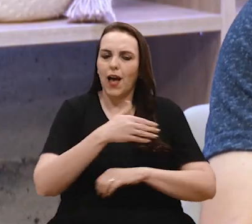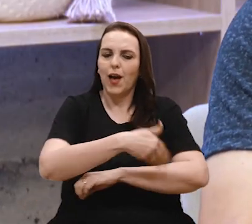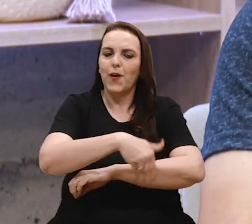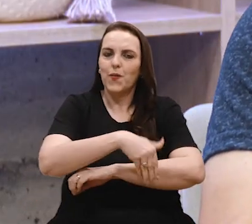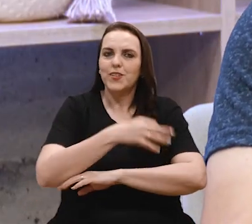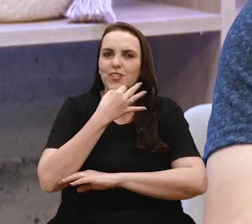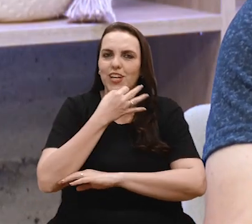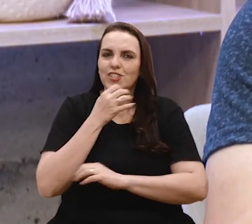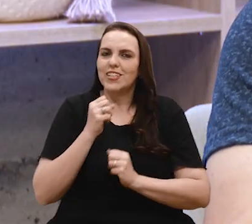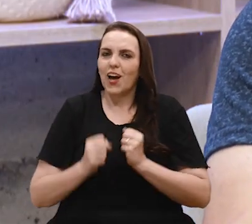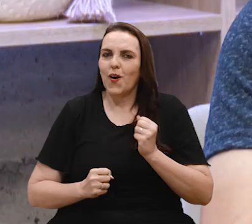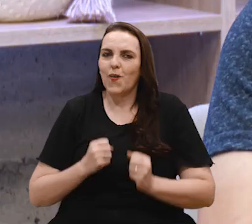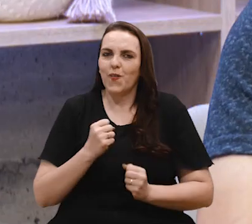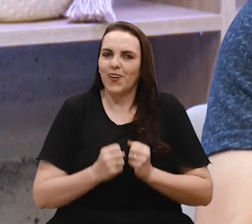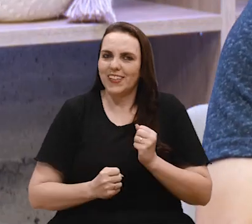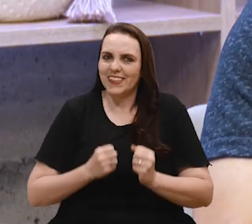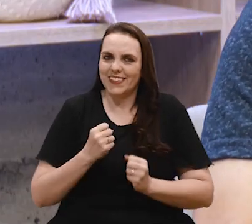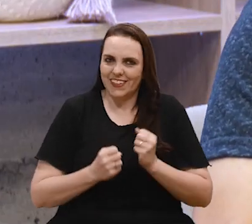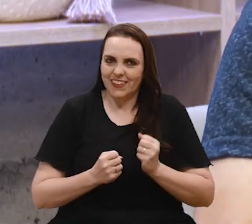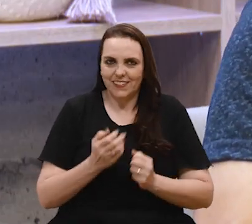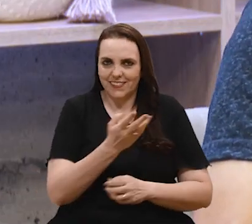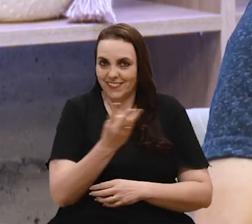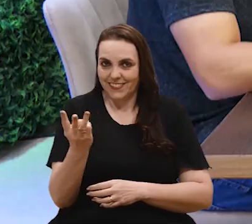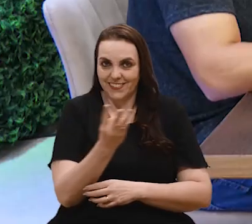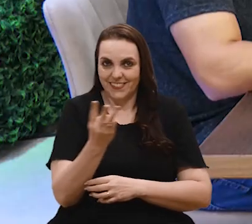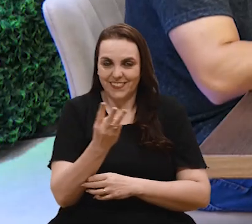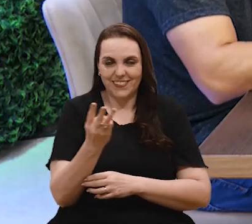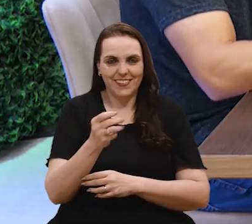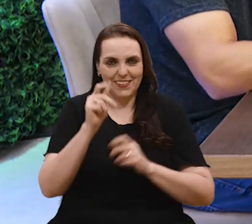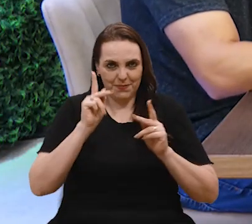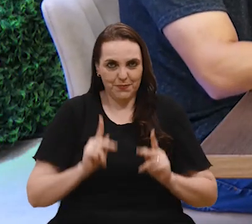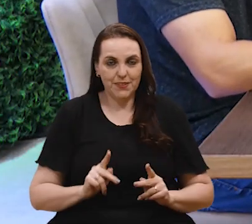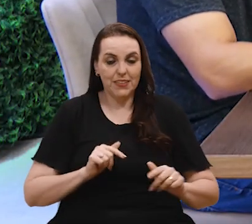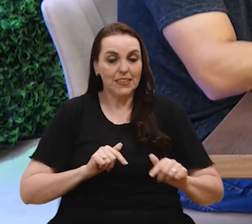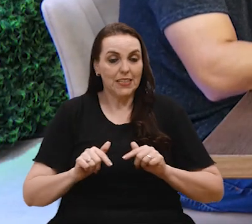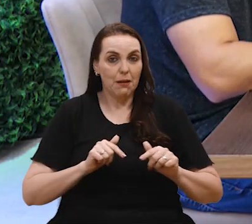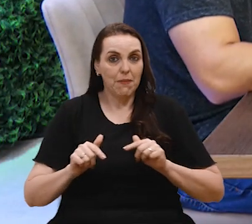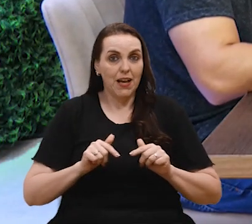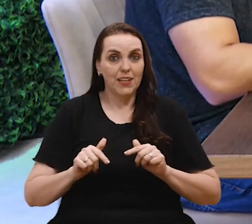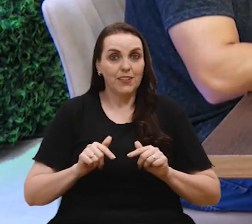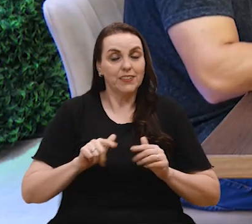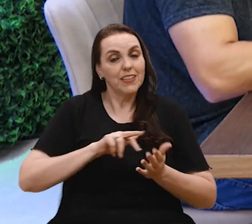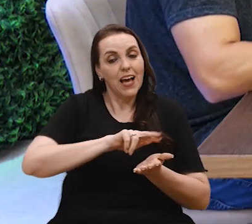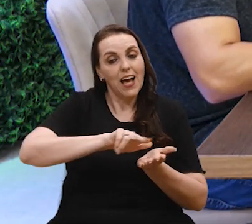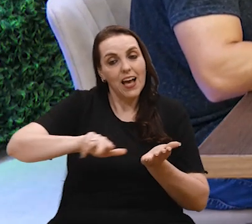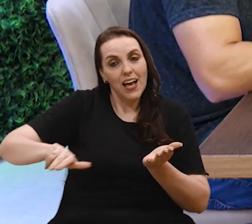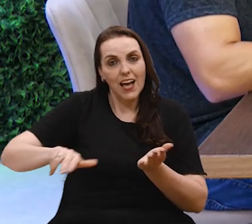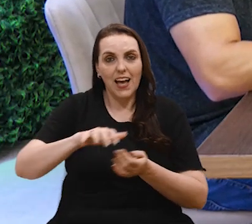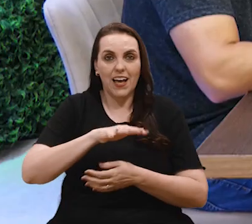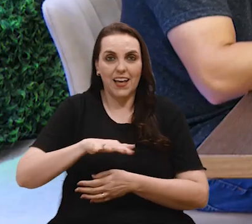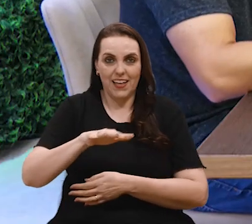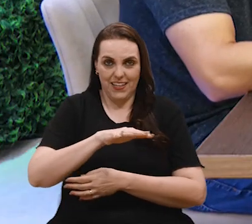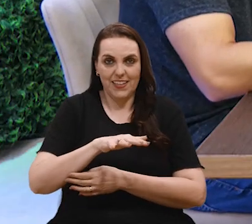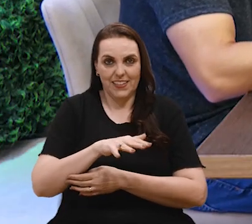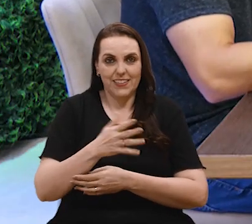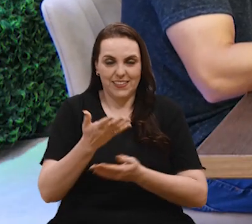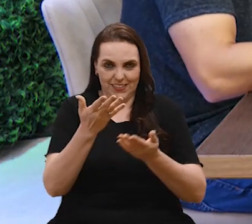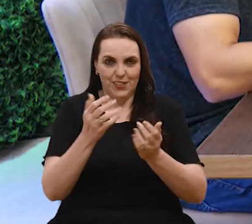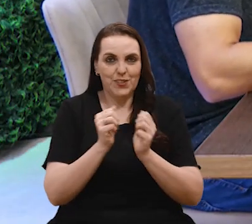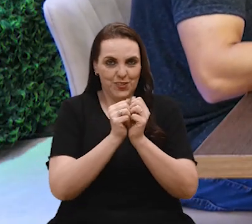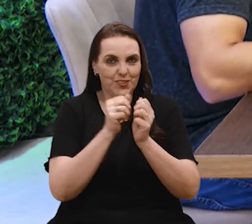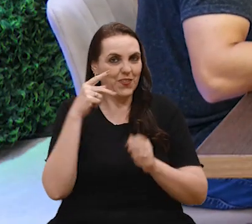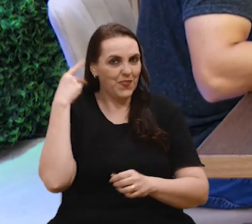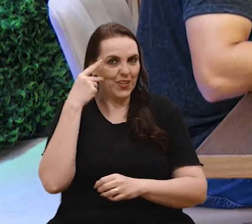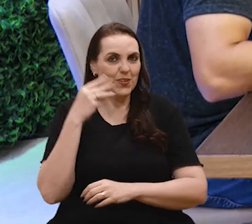ruas de Caxias, a corrida. E hoje estou na presença de 3 pessoas que atuam em áreas diferentes. Então, comigo